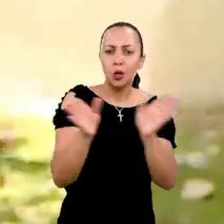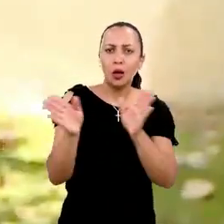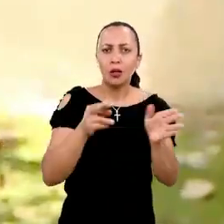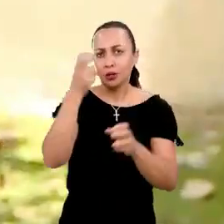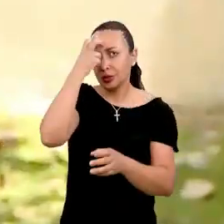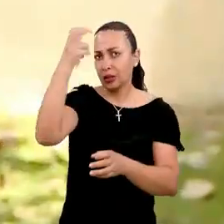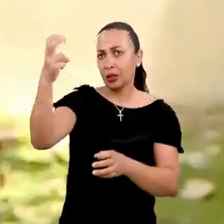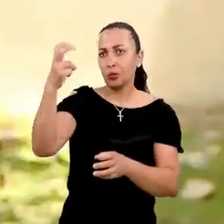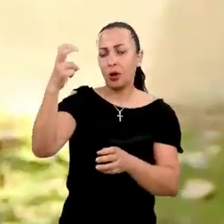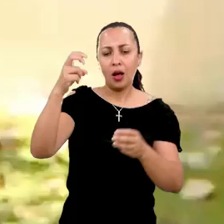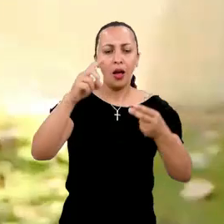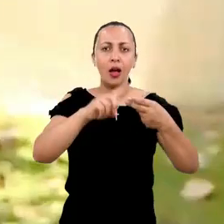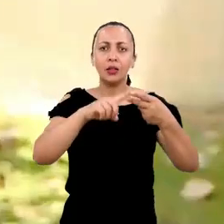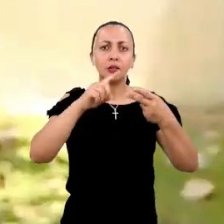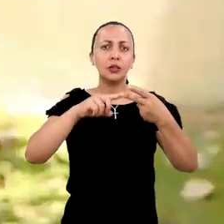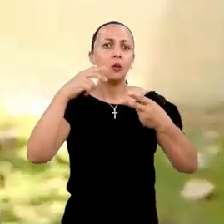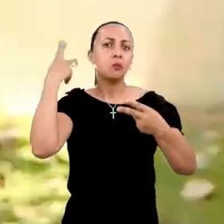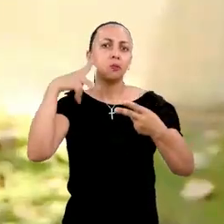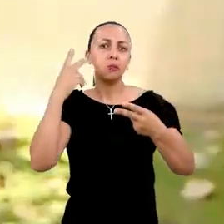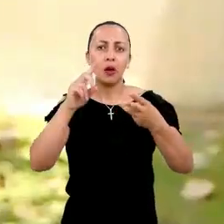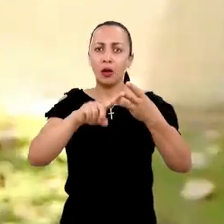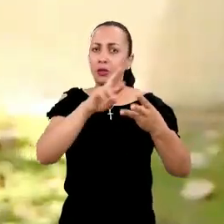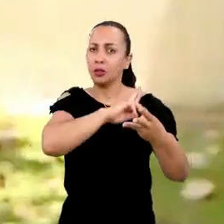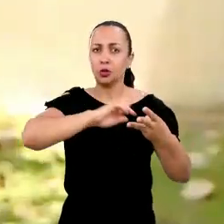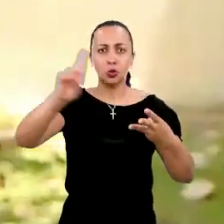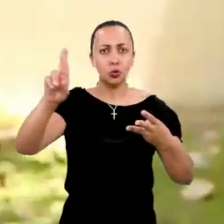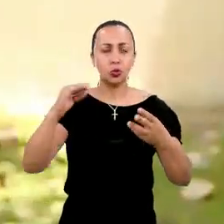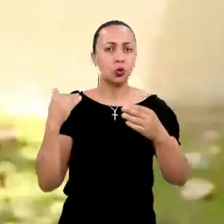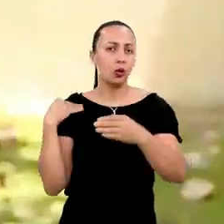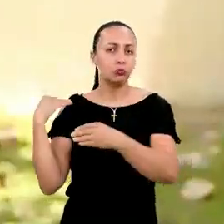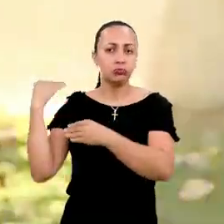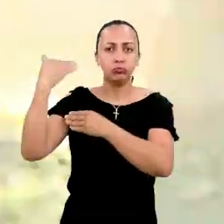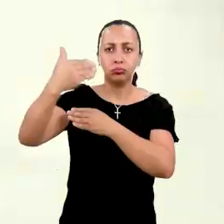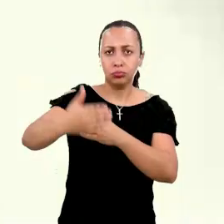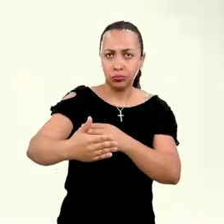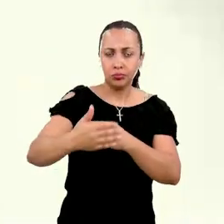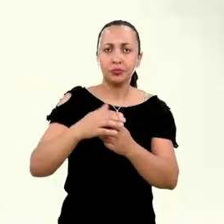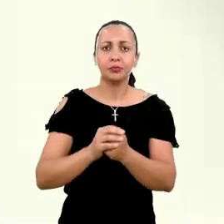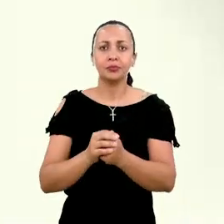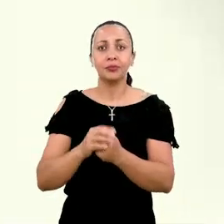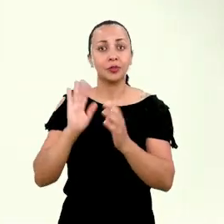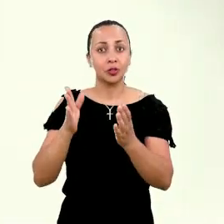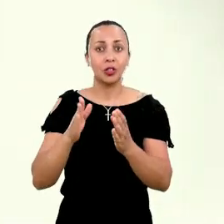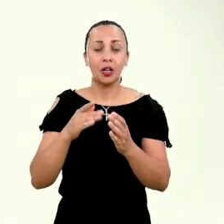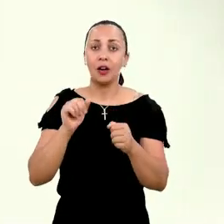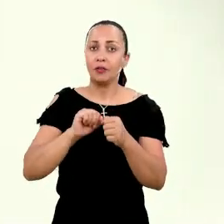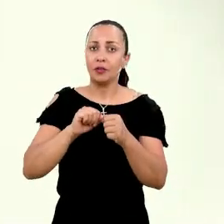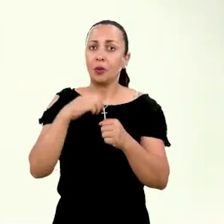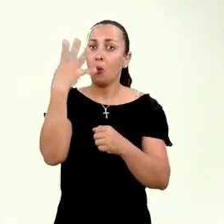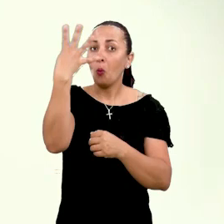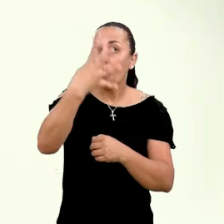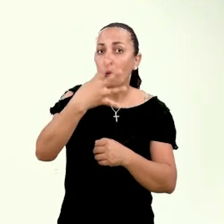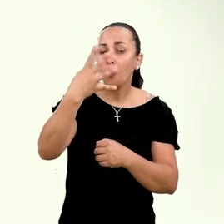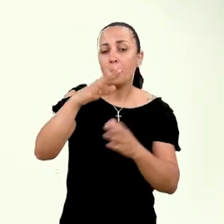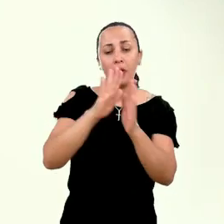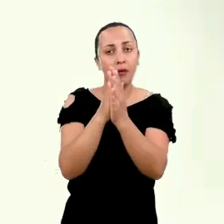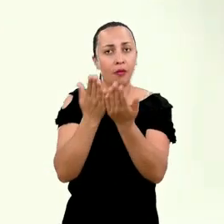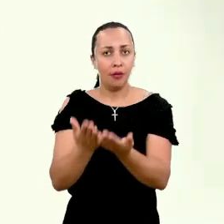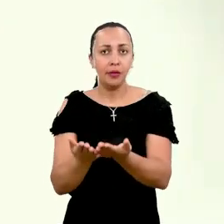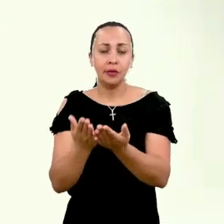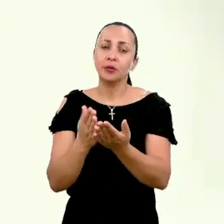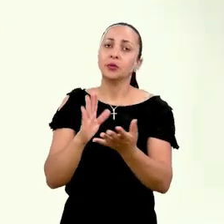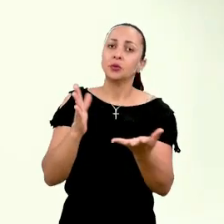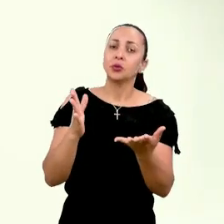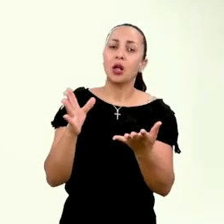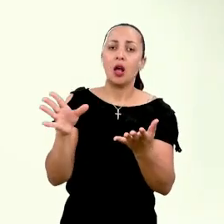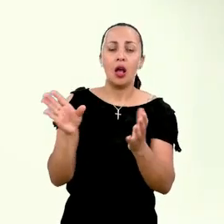entre intelectuais, políticos e religiosos nesse período. Já lançamos, né, pelo menos 4 livros,